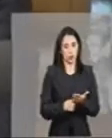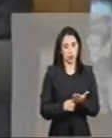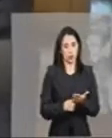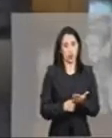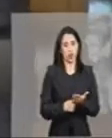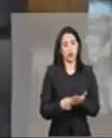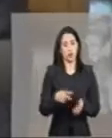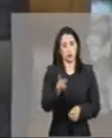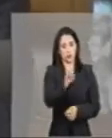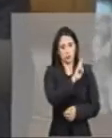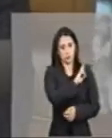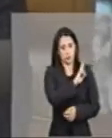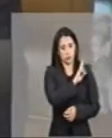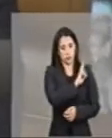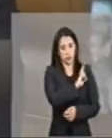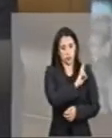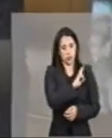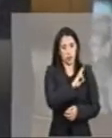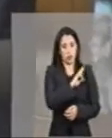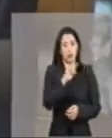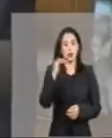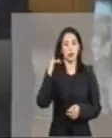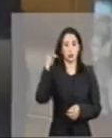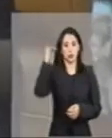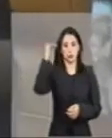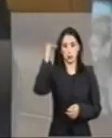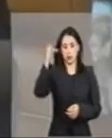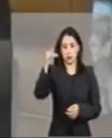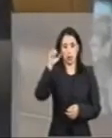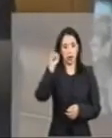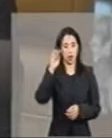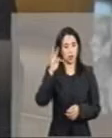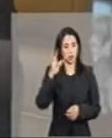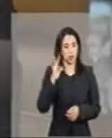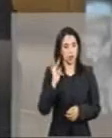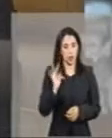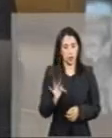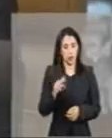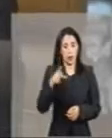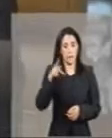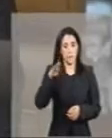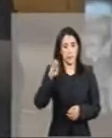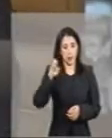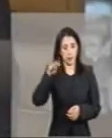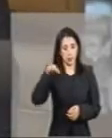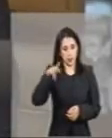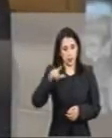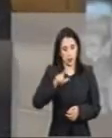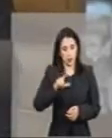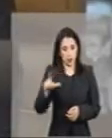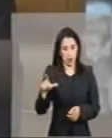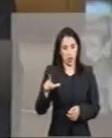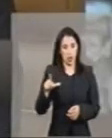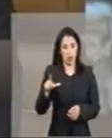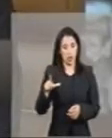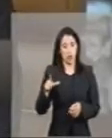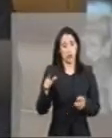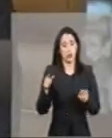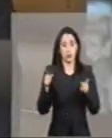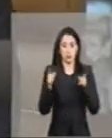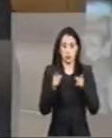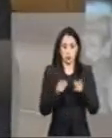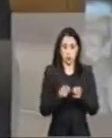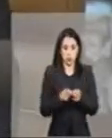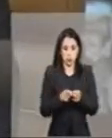Federal, seja em matéria penal ou em matéria civil, é uma competência de direito estrito, como tem